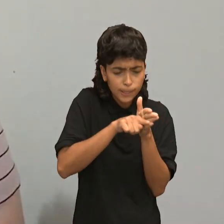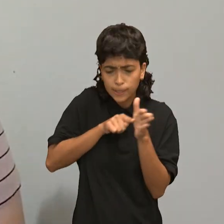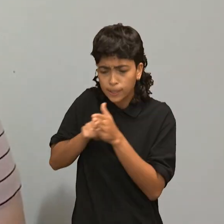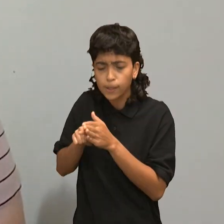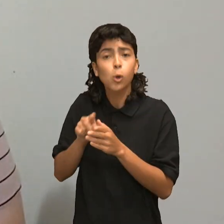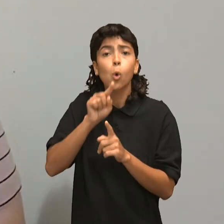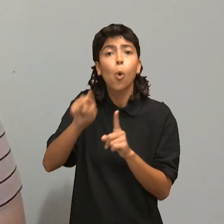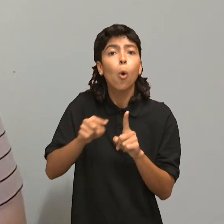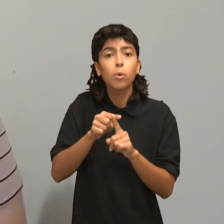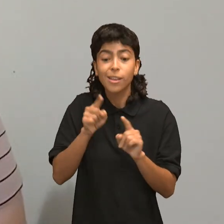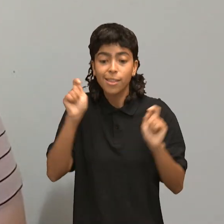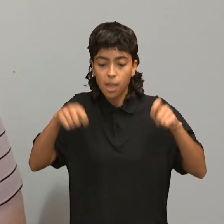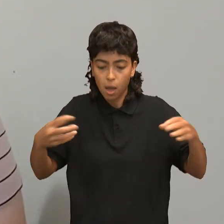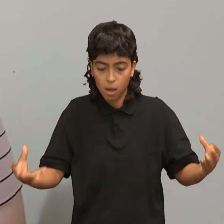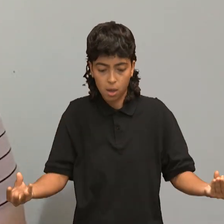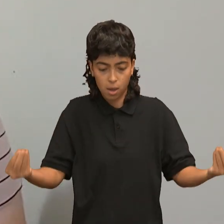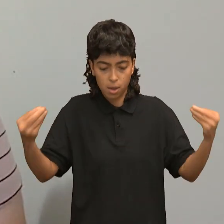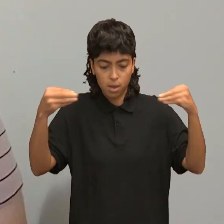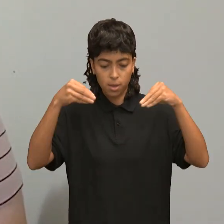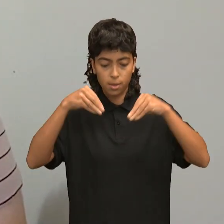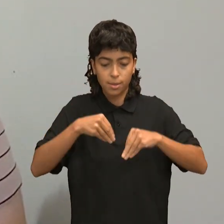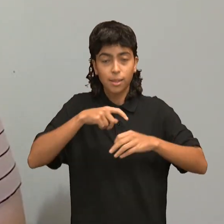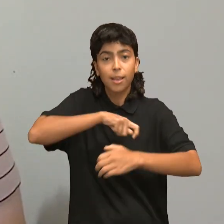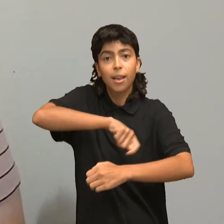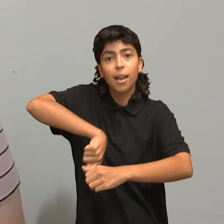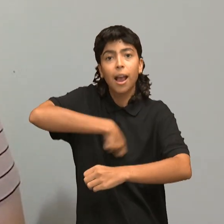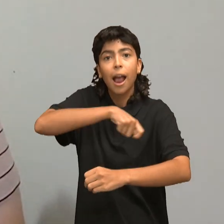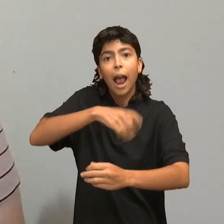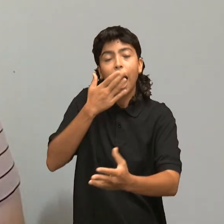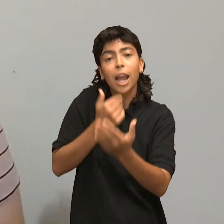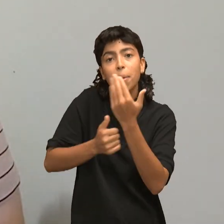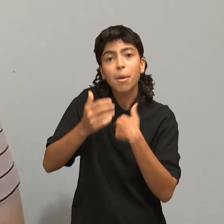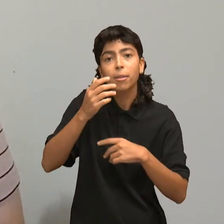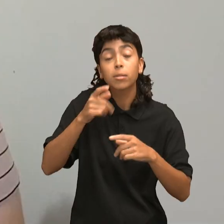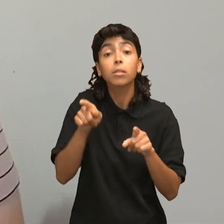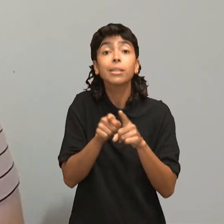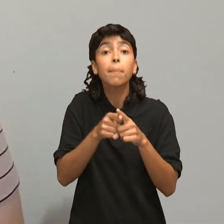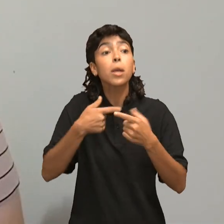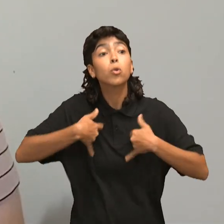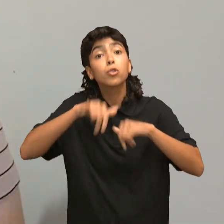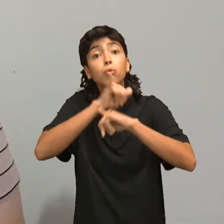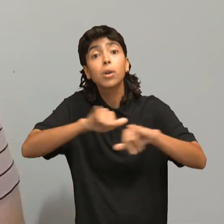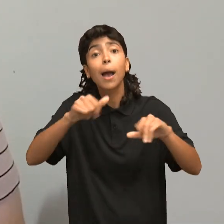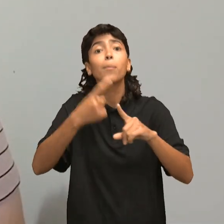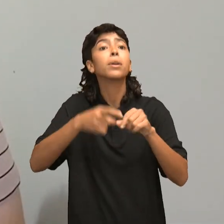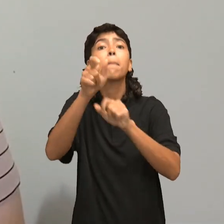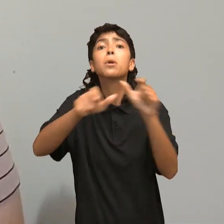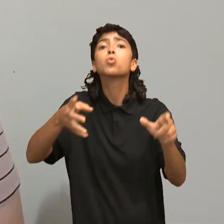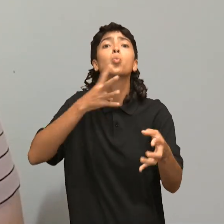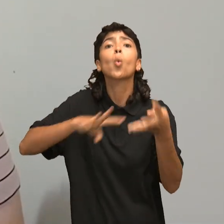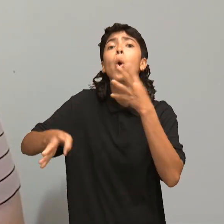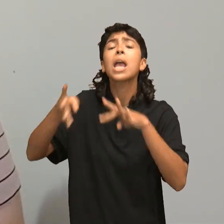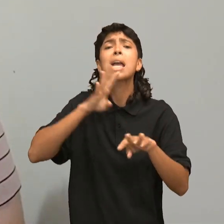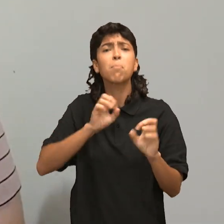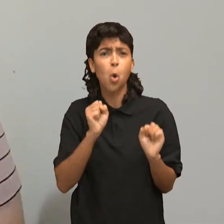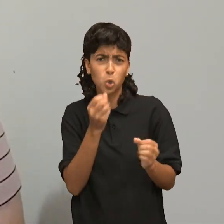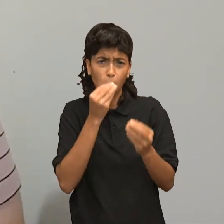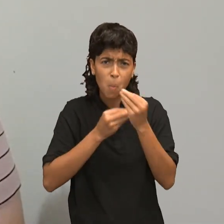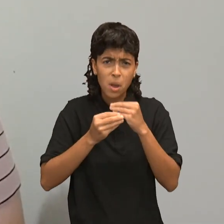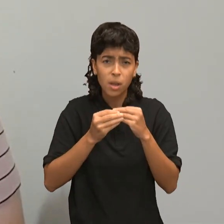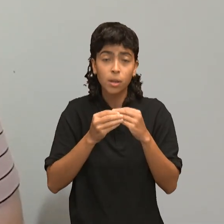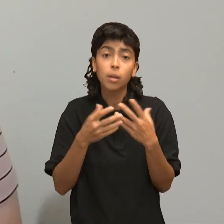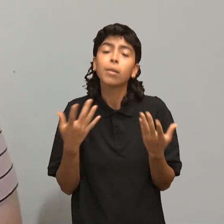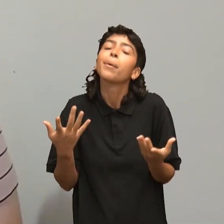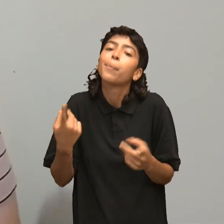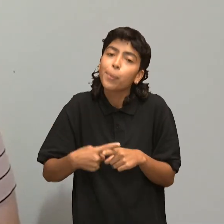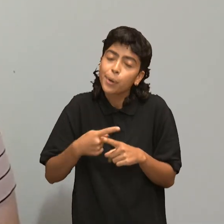suplemento ou ingrediente em uma matriz alimentar e divulgar essas informações para a sociedade. Mas por que é importante essa divulgação e